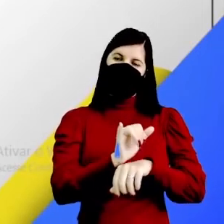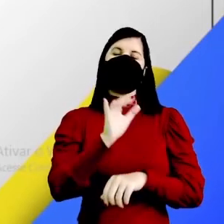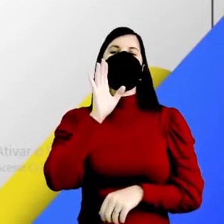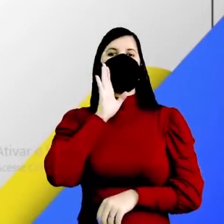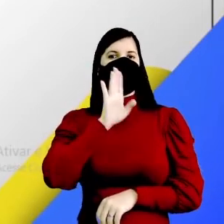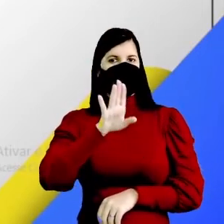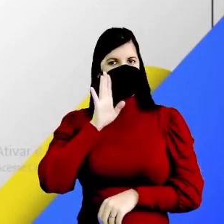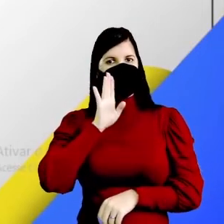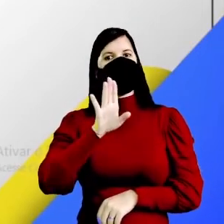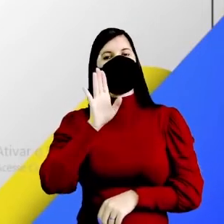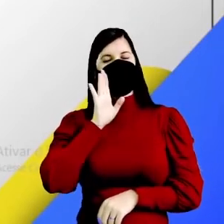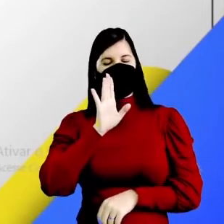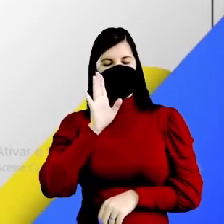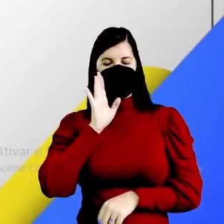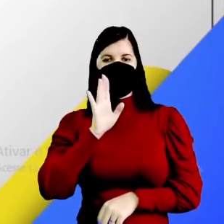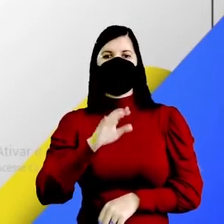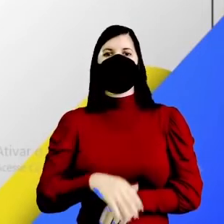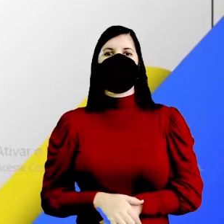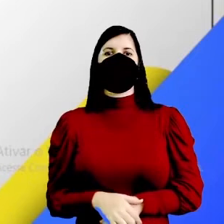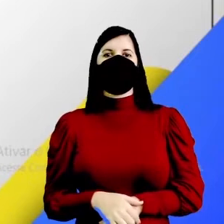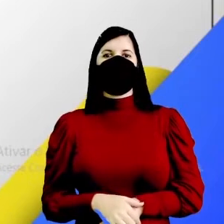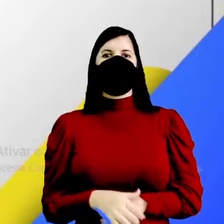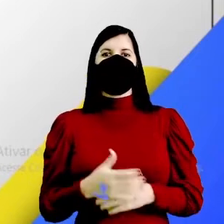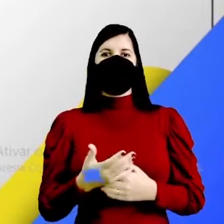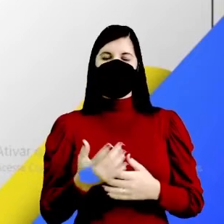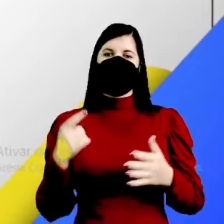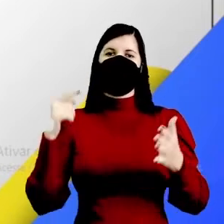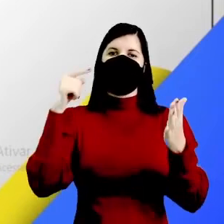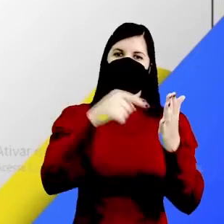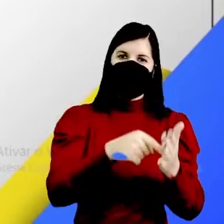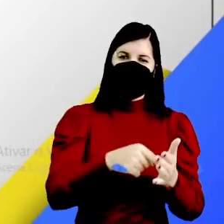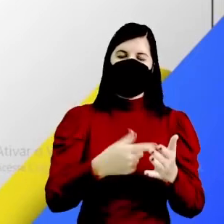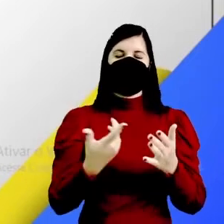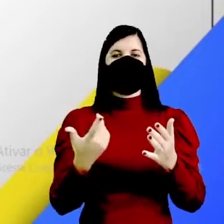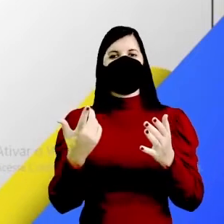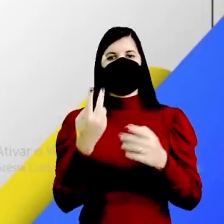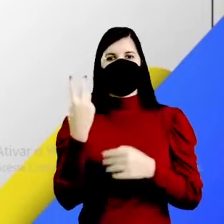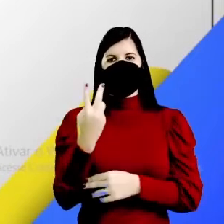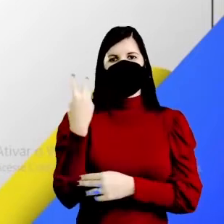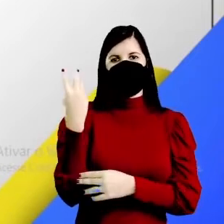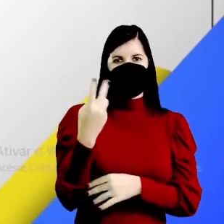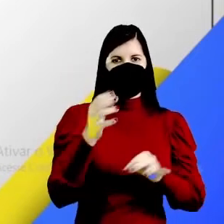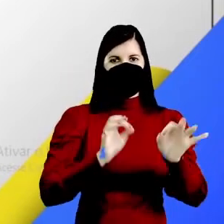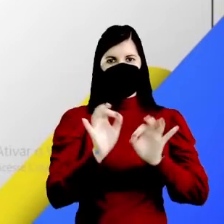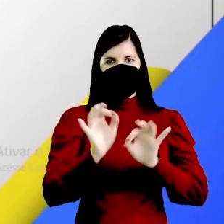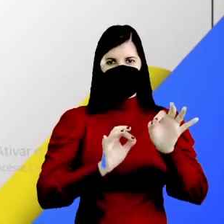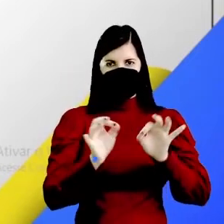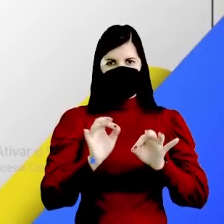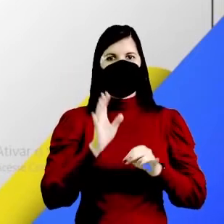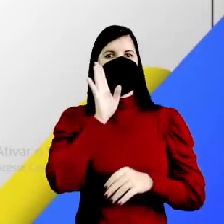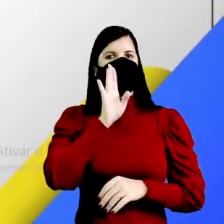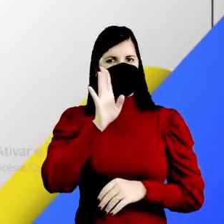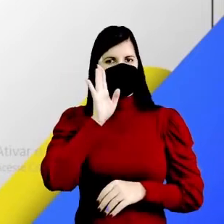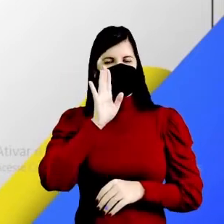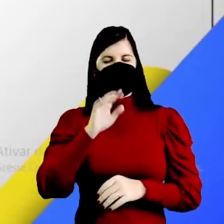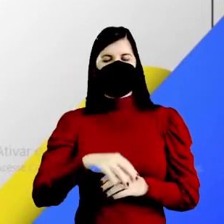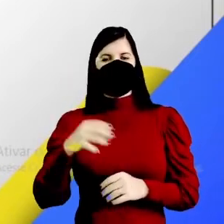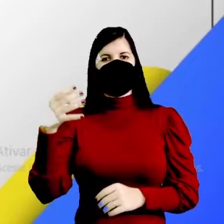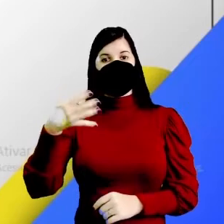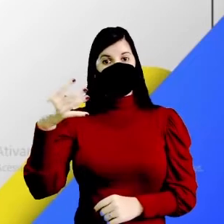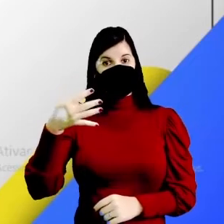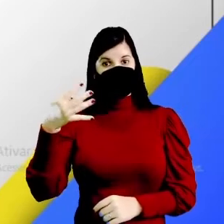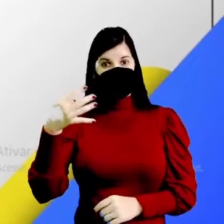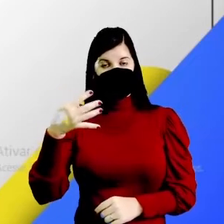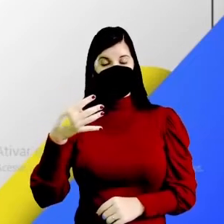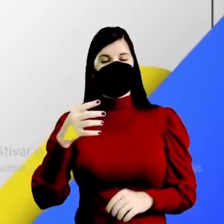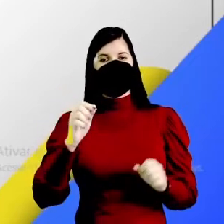legal essa competência, viu? Então, vai ser missão, objetivo, os valores organizacionais, muita coisa legal. E na quarta e